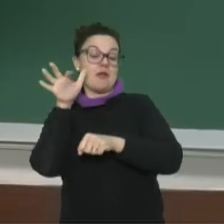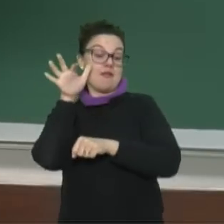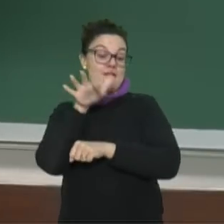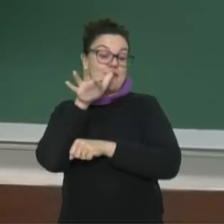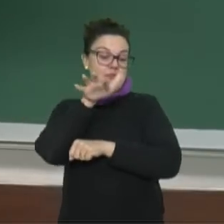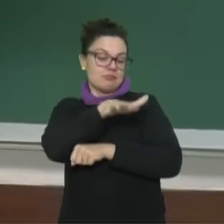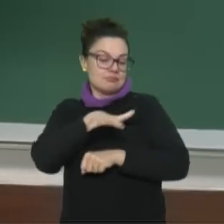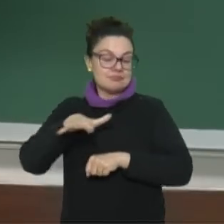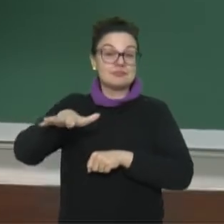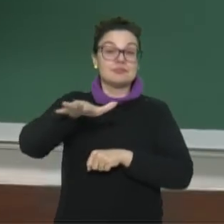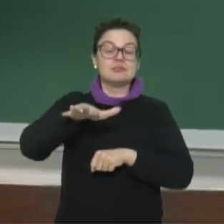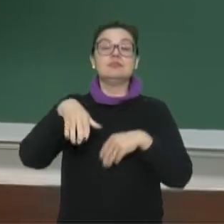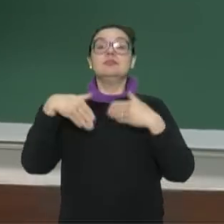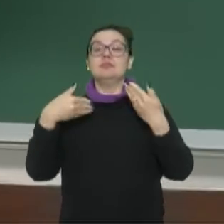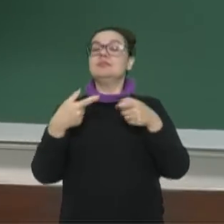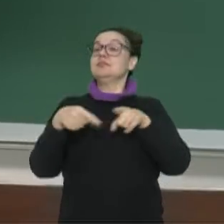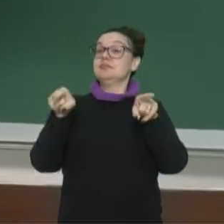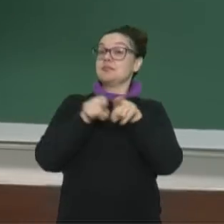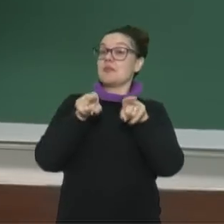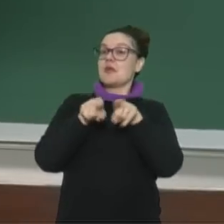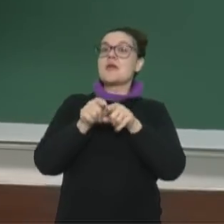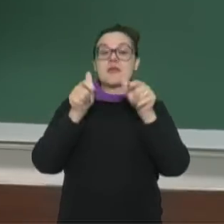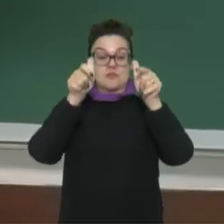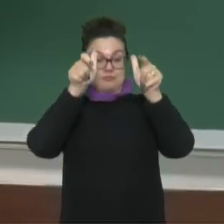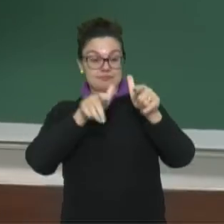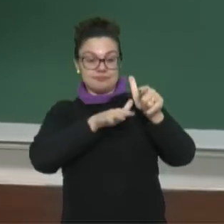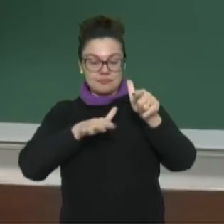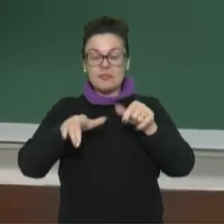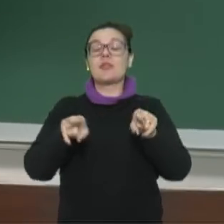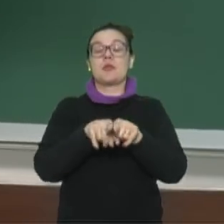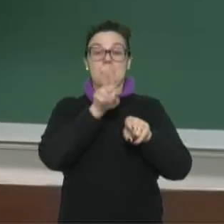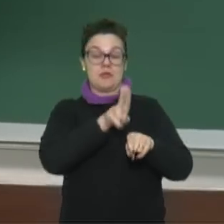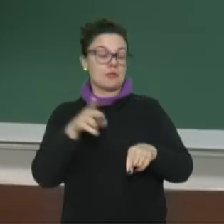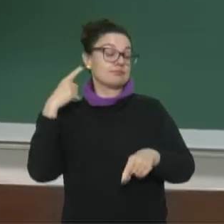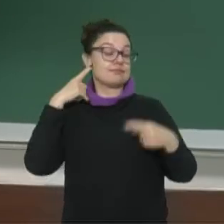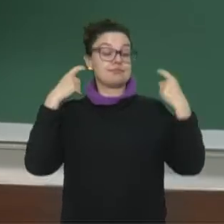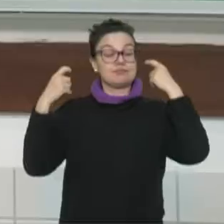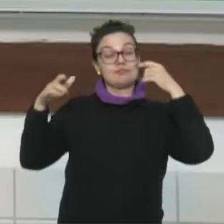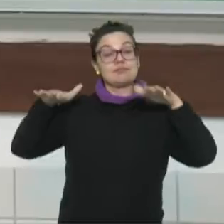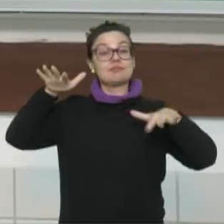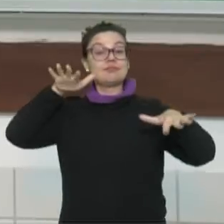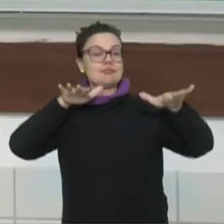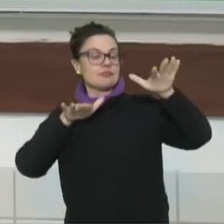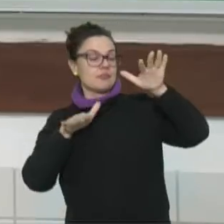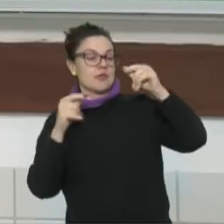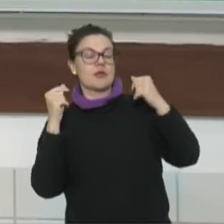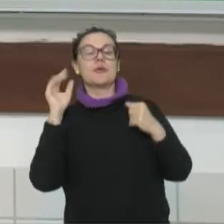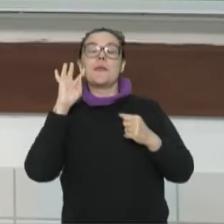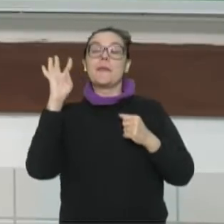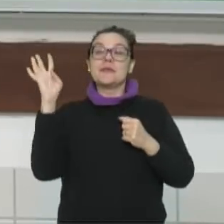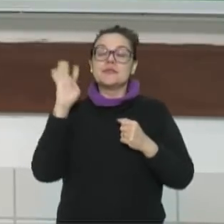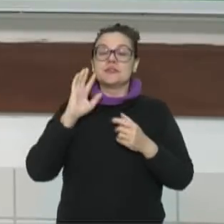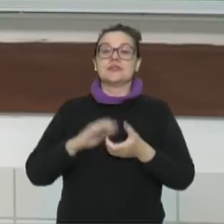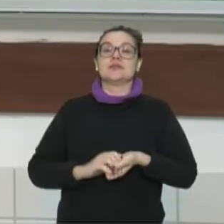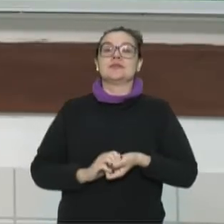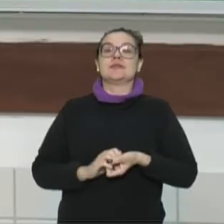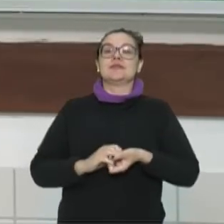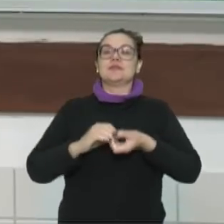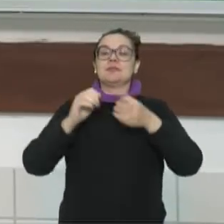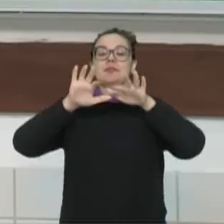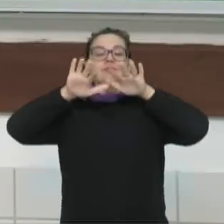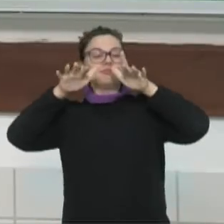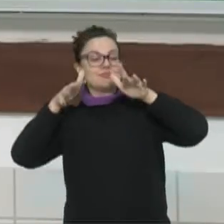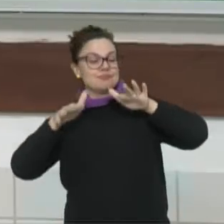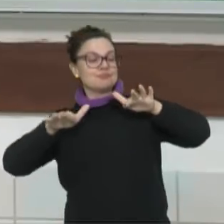na cena. Então, a instalação vai usar também de sonoplastia, de sons. E esse som, imagina essa sonoplastia, né? O barulho